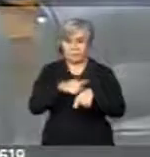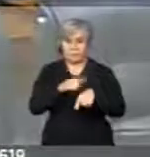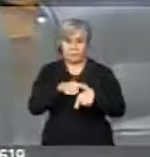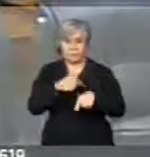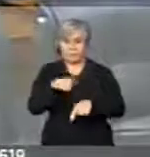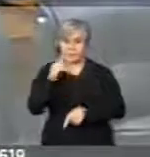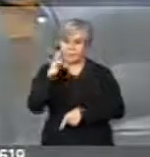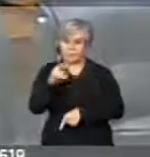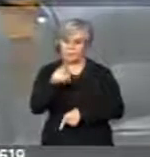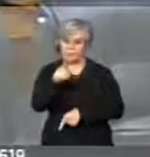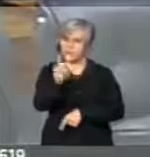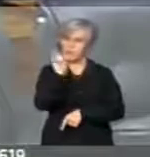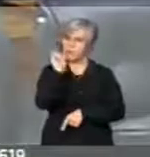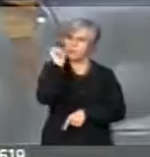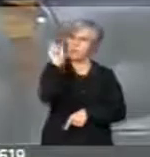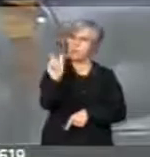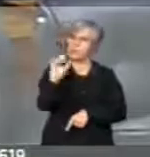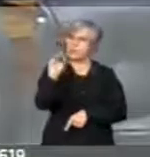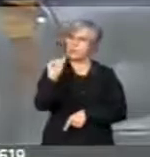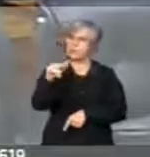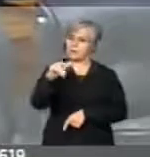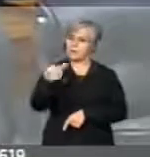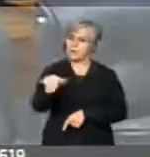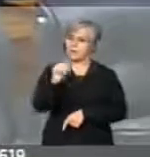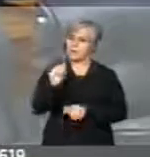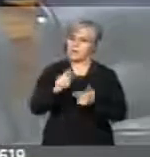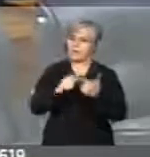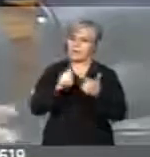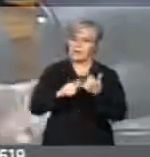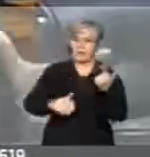chamou de canalhas, de bandidos, de ladrões,